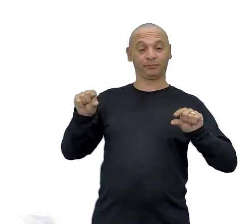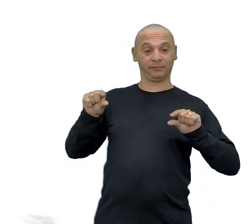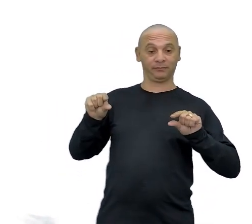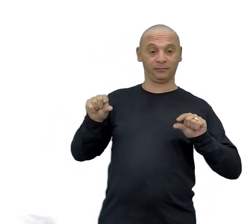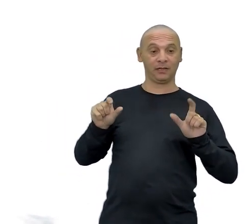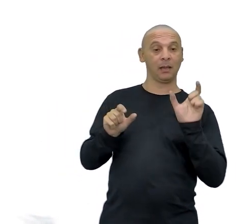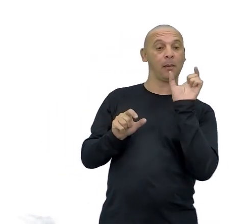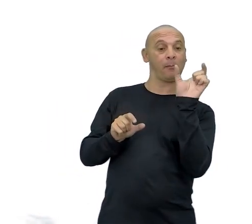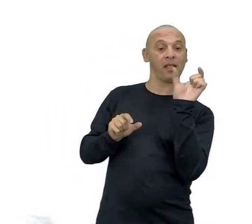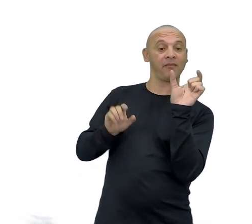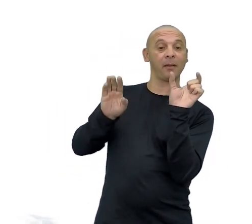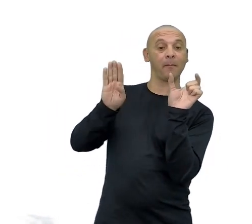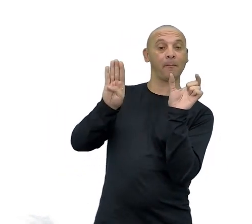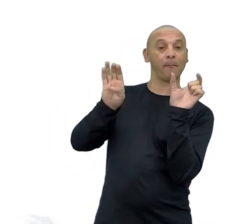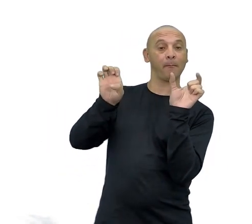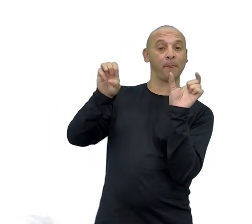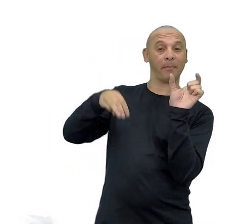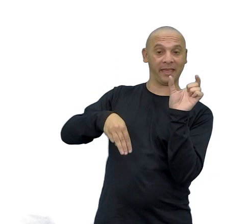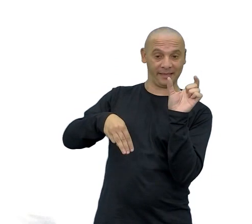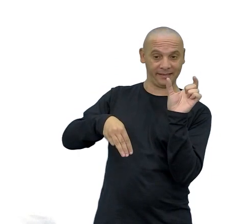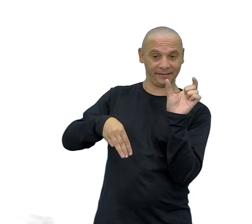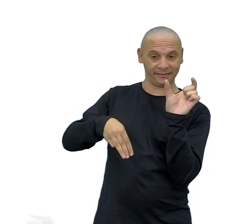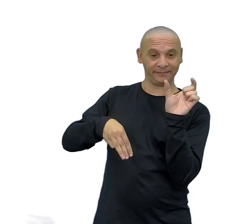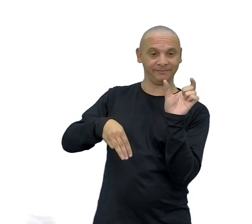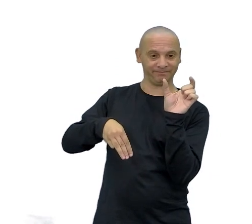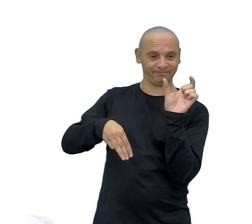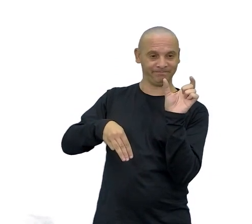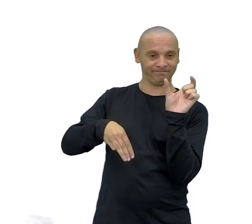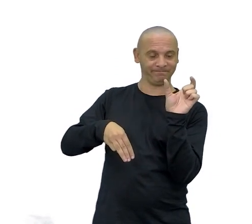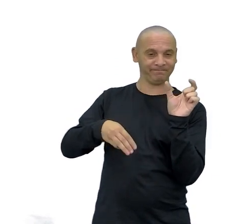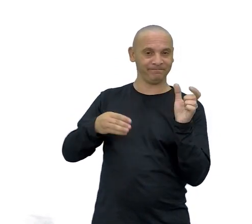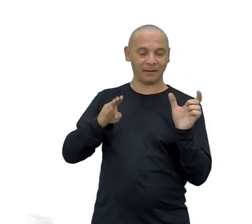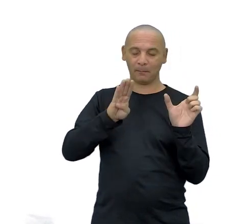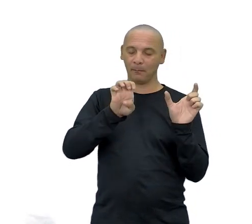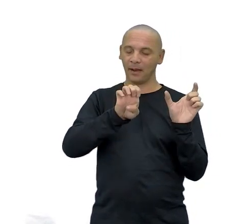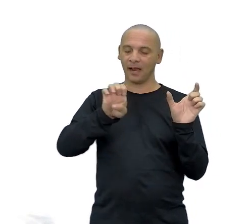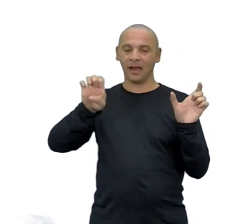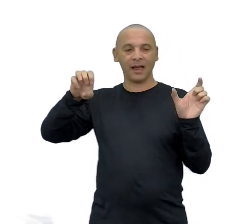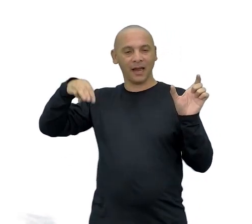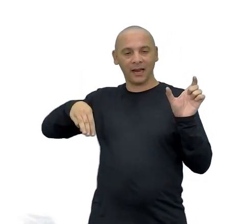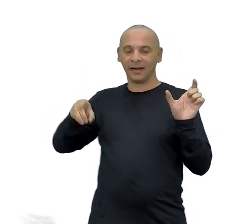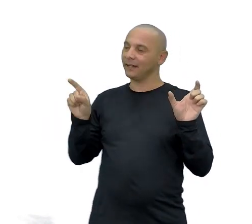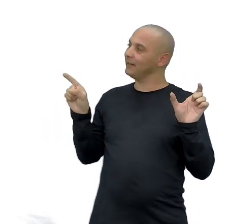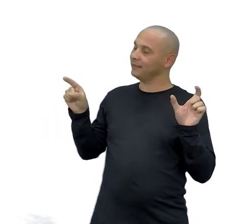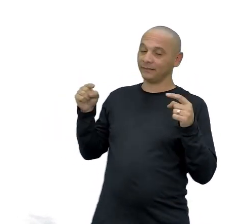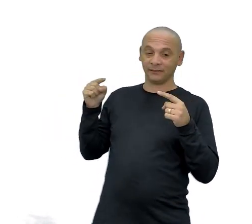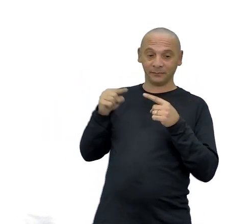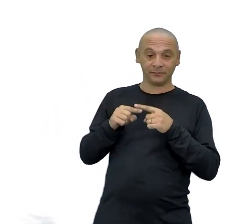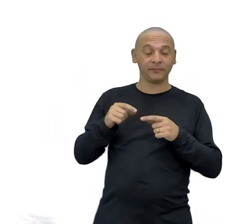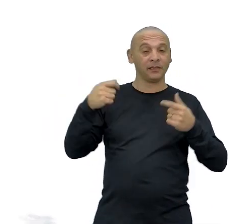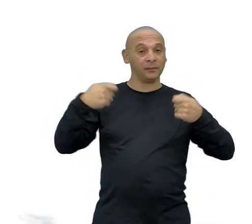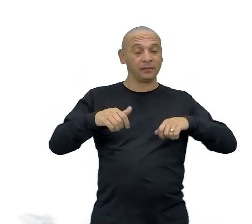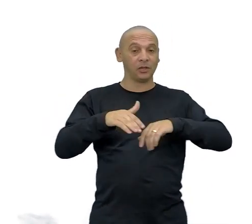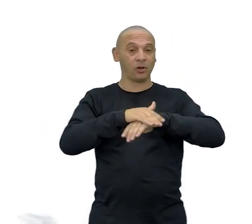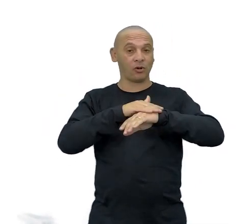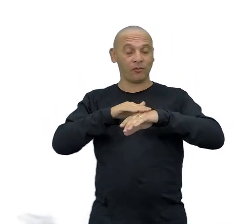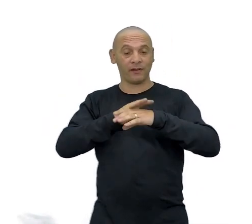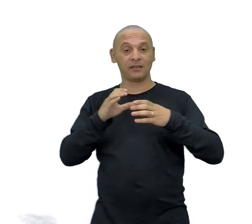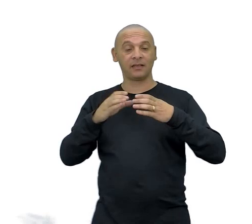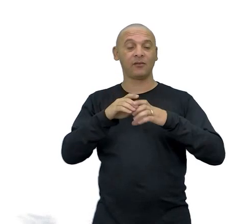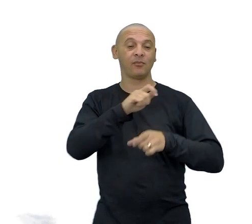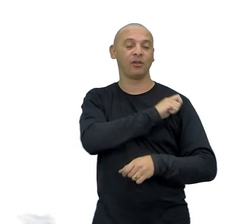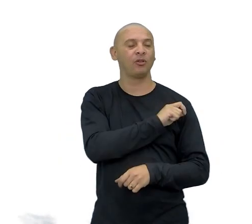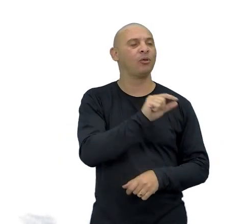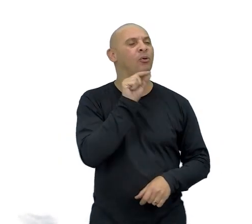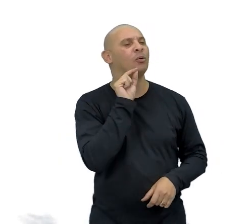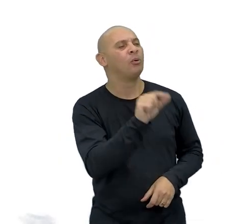palavra bem, que tem 3 letras es. E aqui a gente precisa também conversar com os alunos. O que